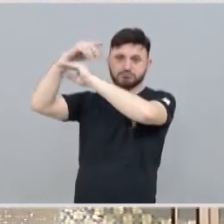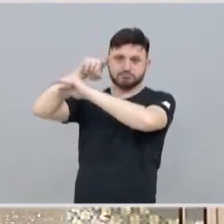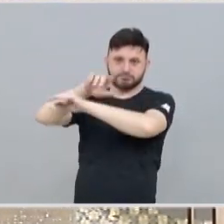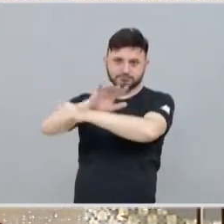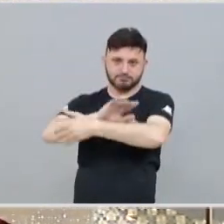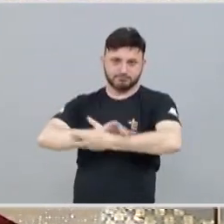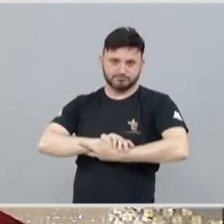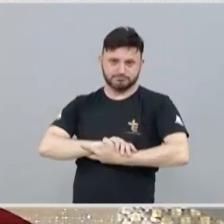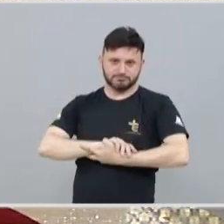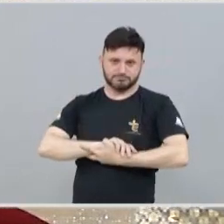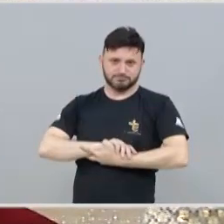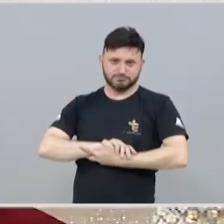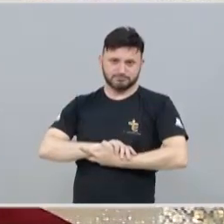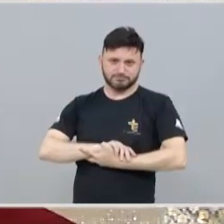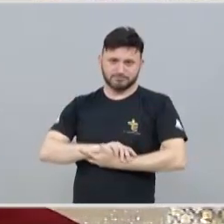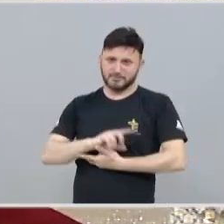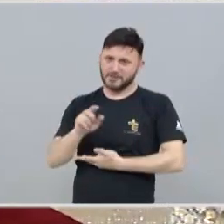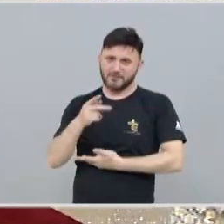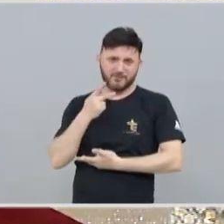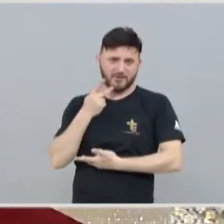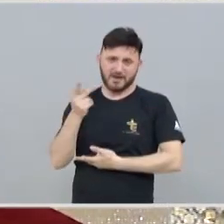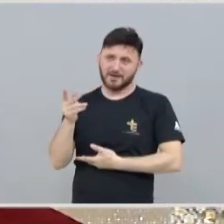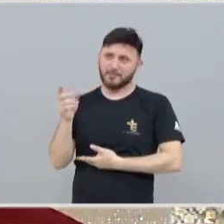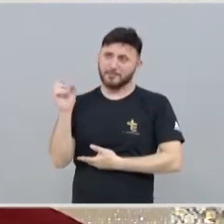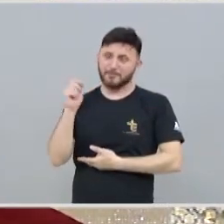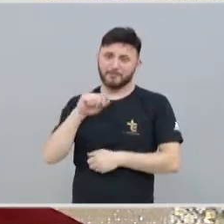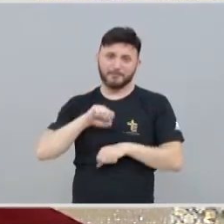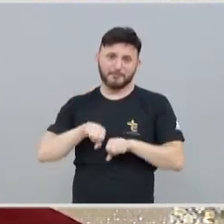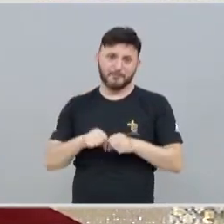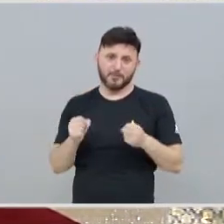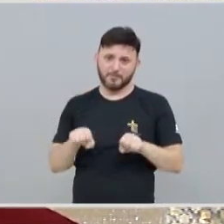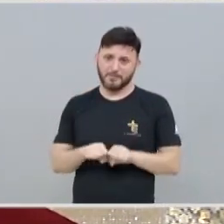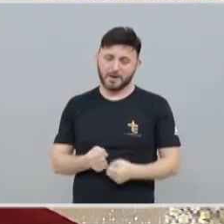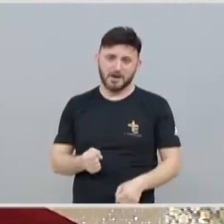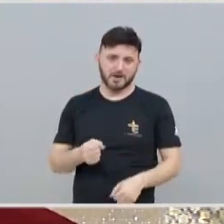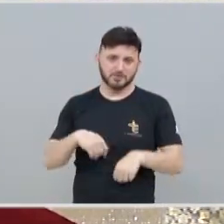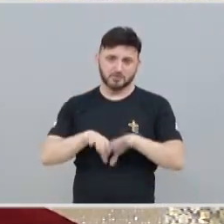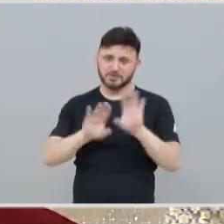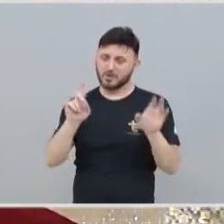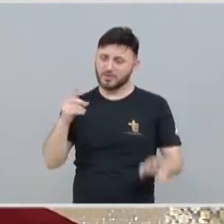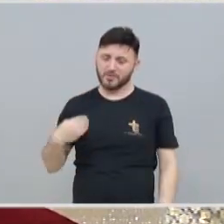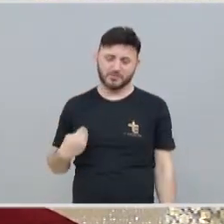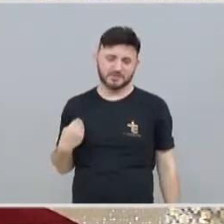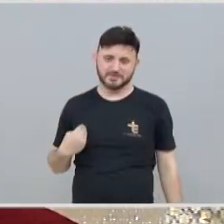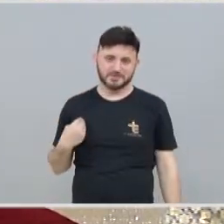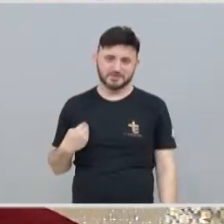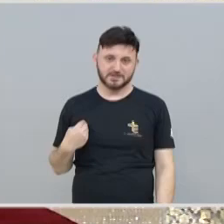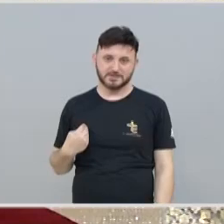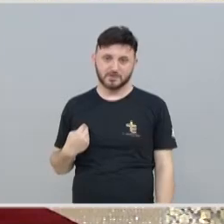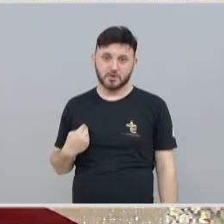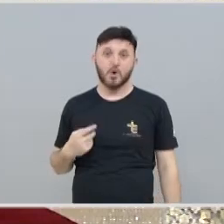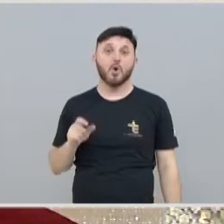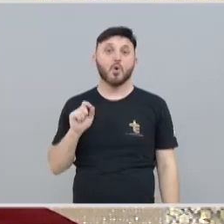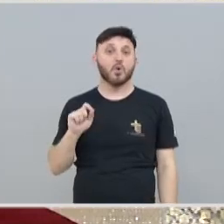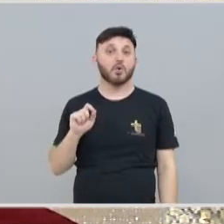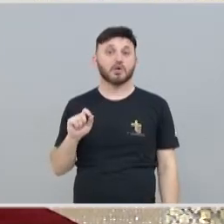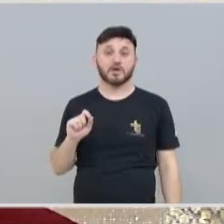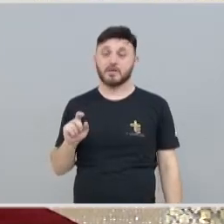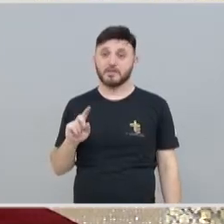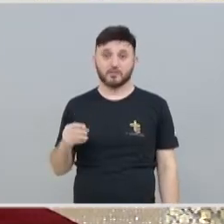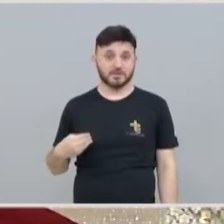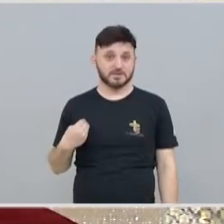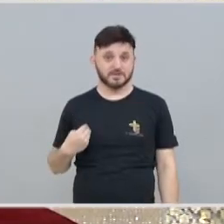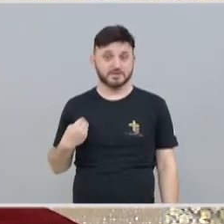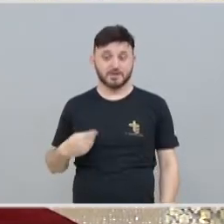fala mais besteira que o céu não existe o que não existe é um lugar chamado céu no